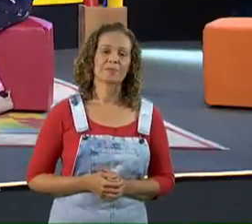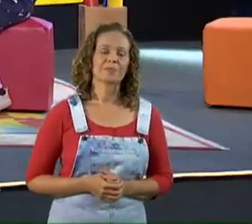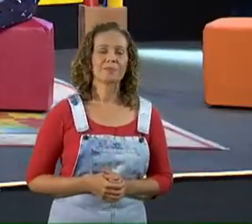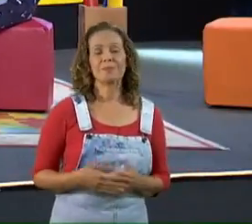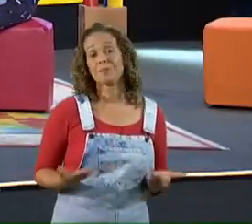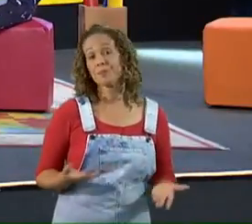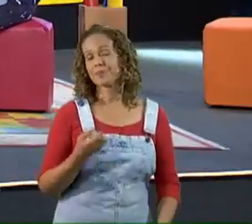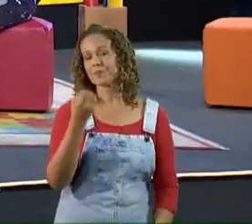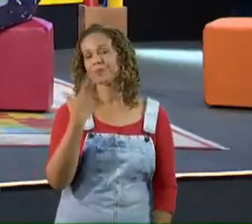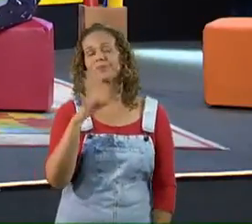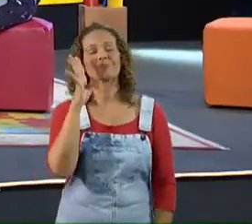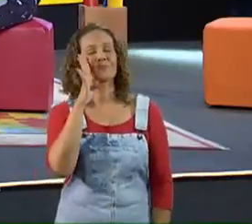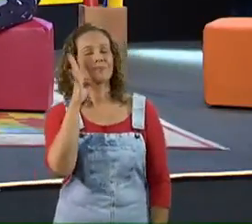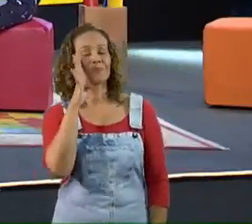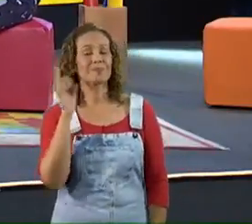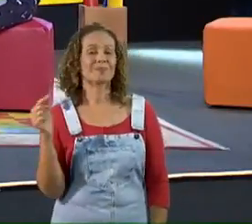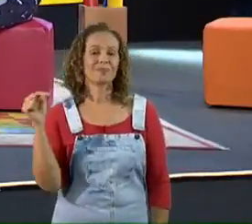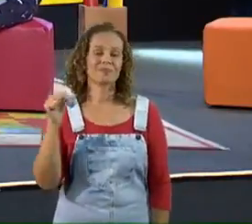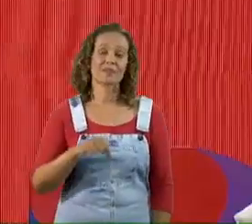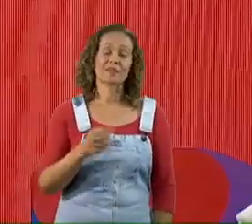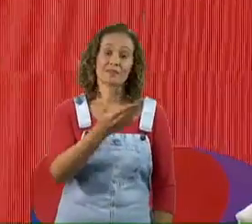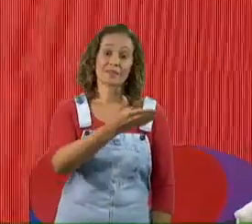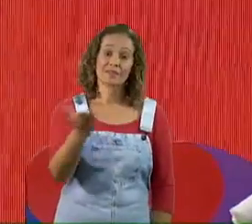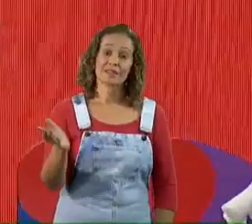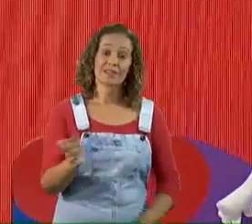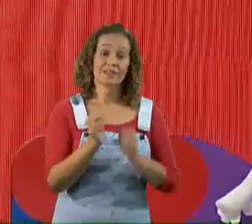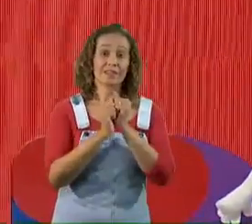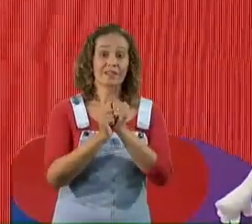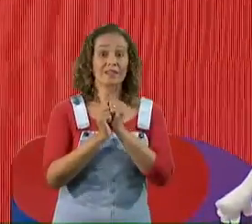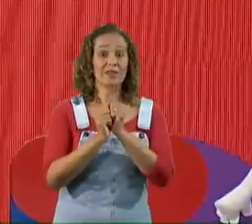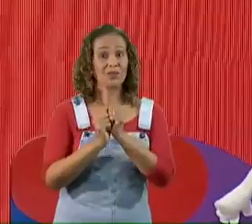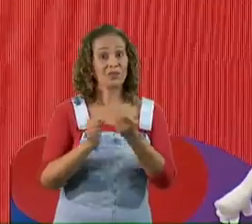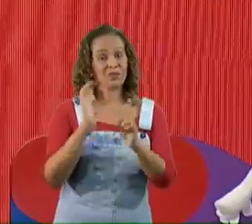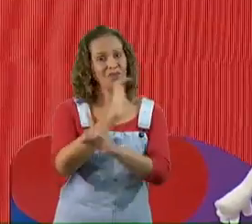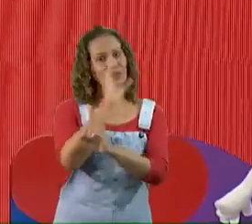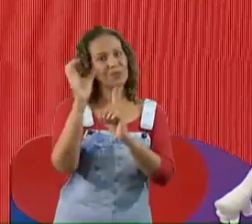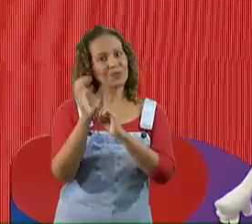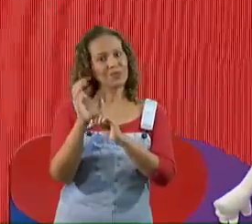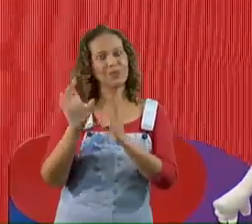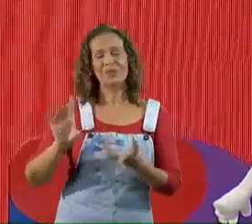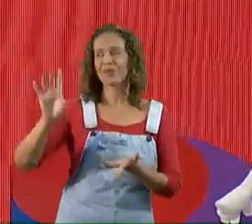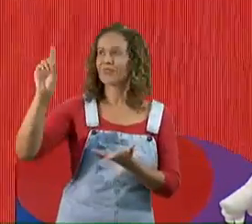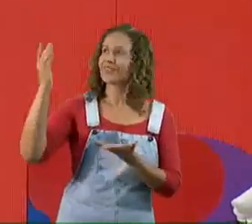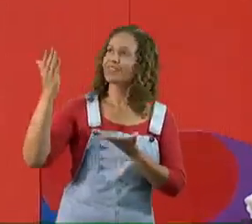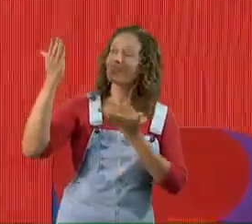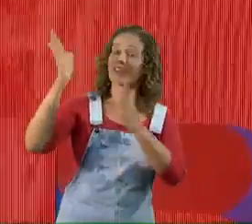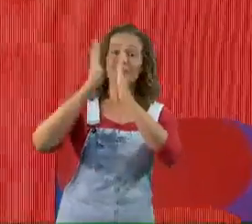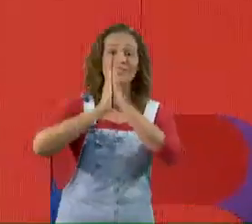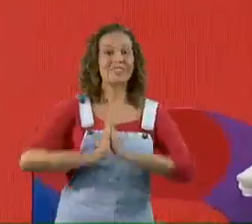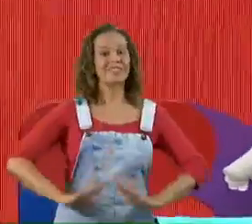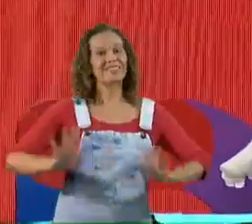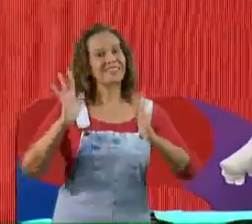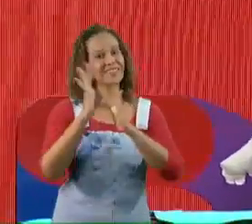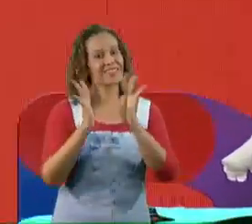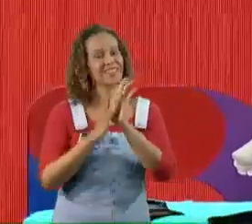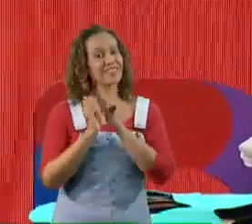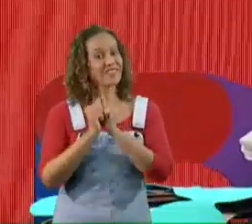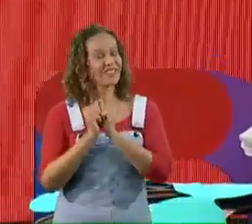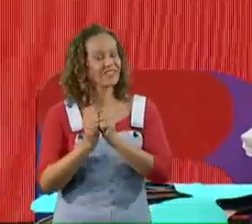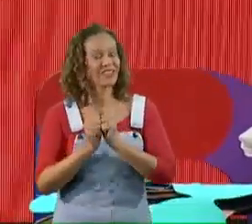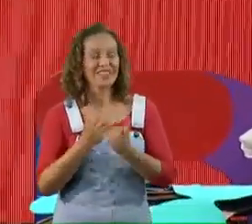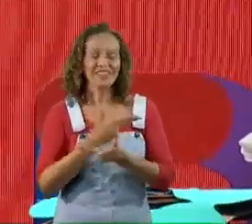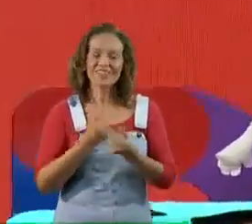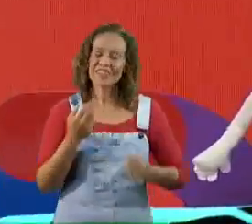muito legal estar aqui. Você está aí com a gente, prestando um culto ao Senhor. Estamos juntos adorando a Jesus. Que